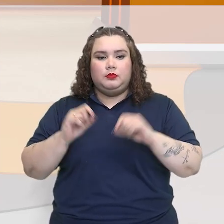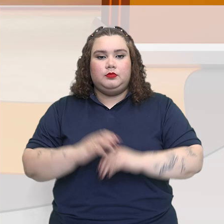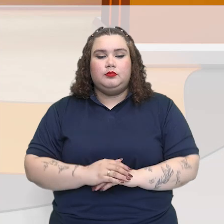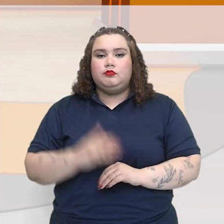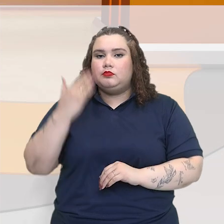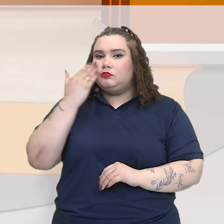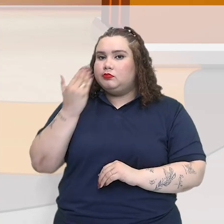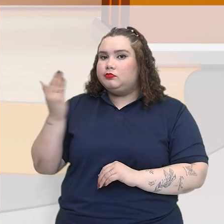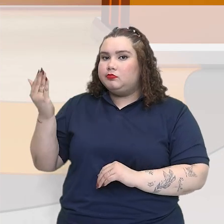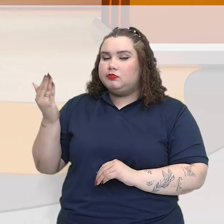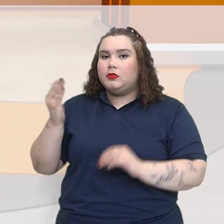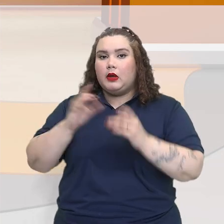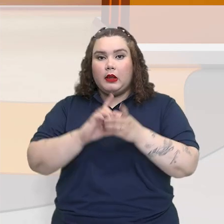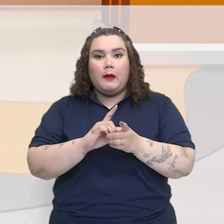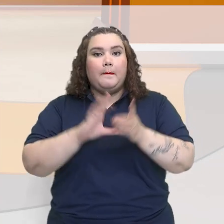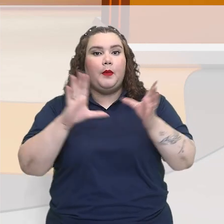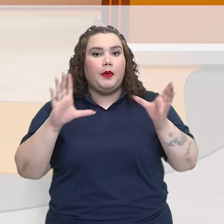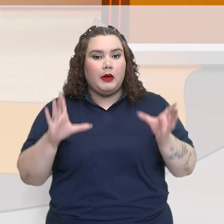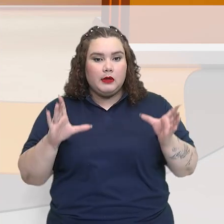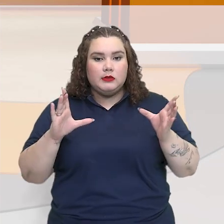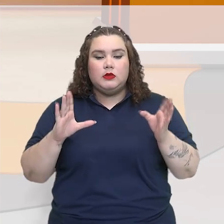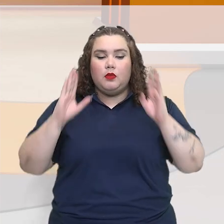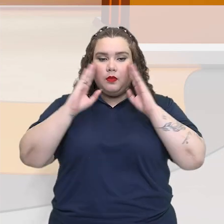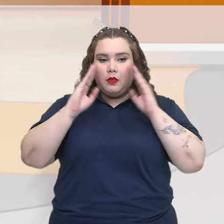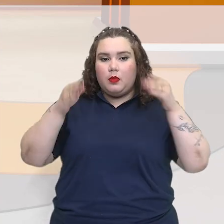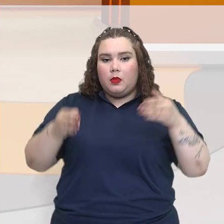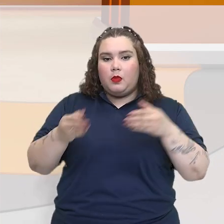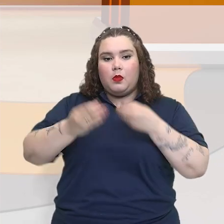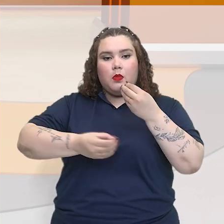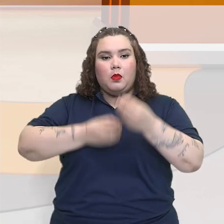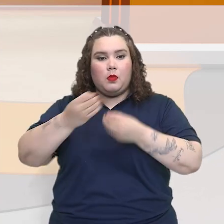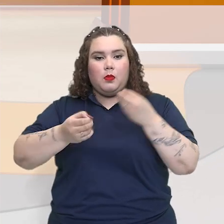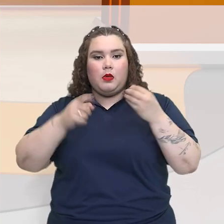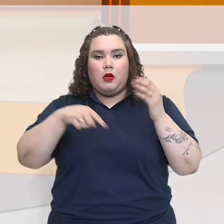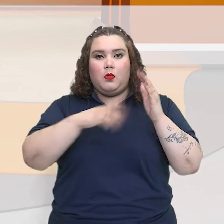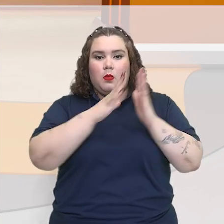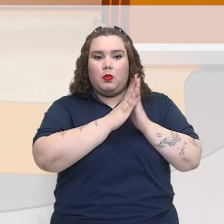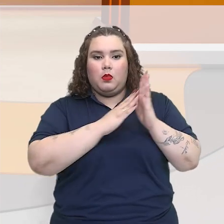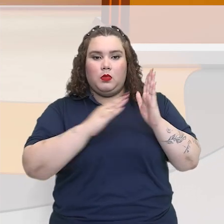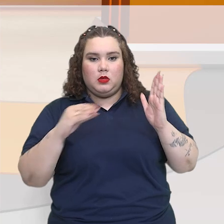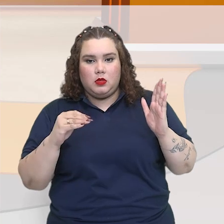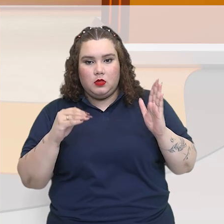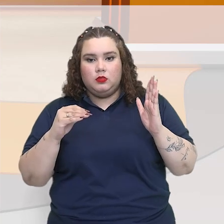da democracia, né, como modelo,